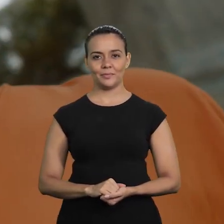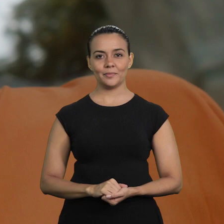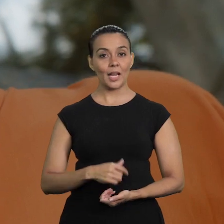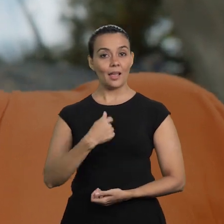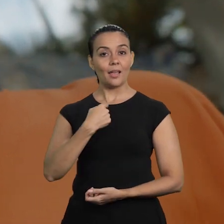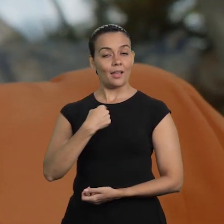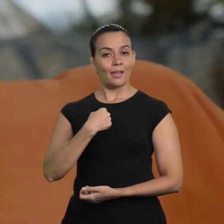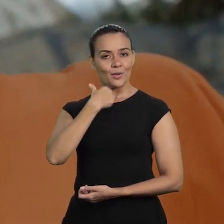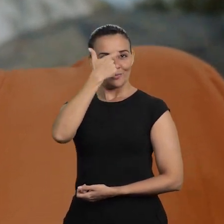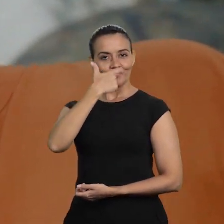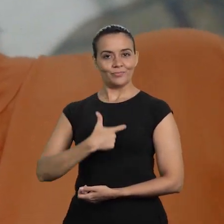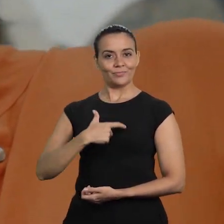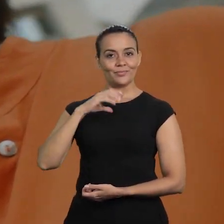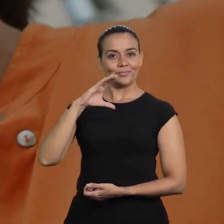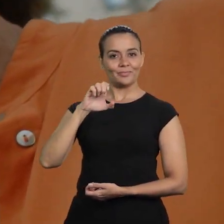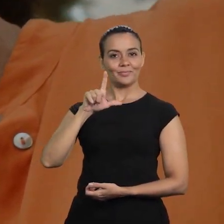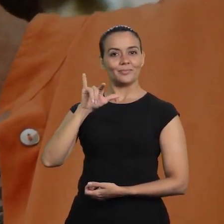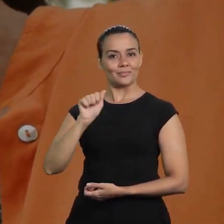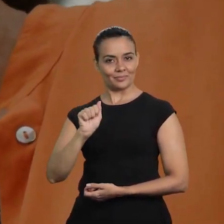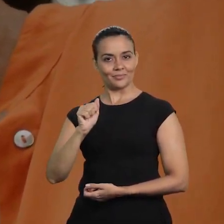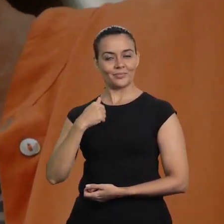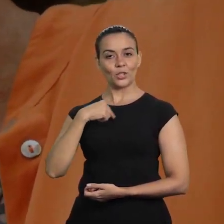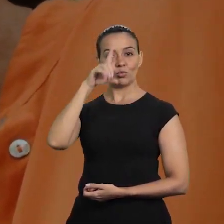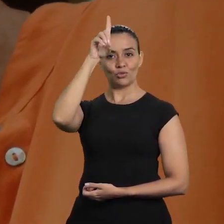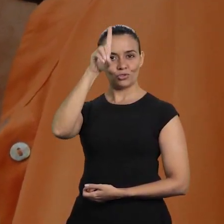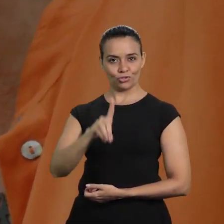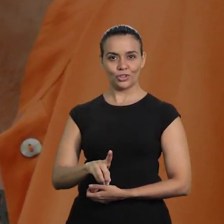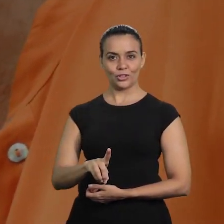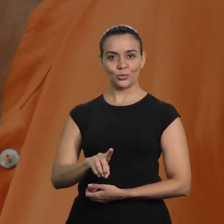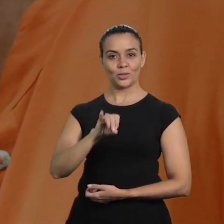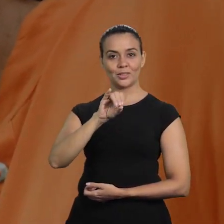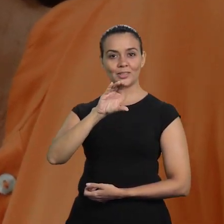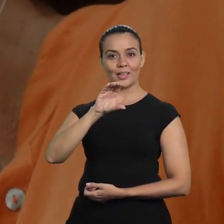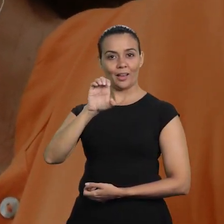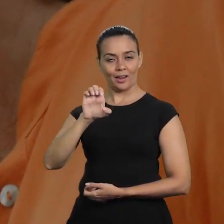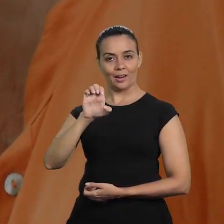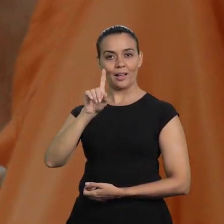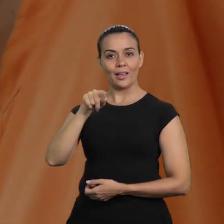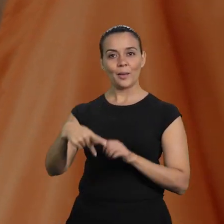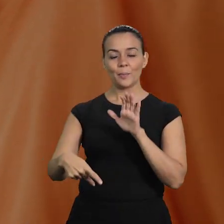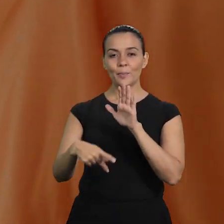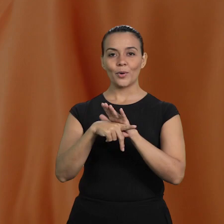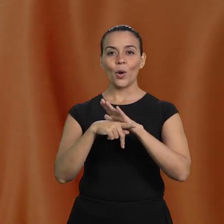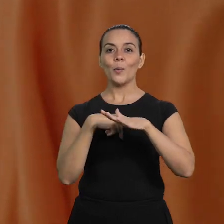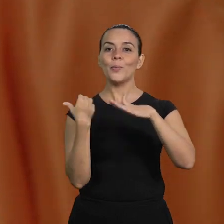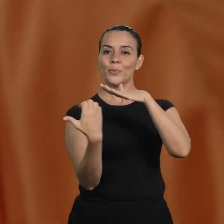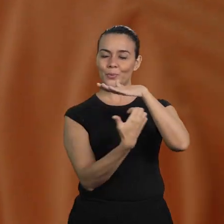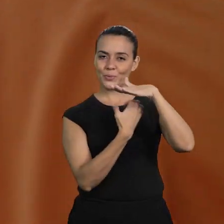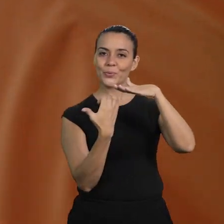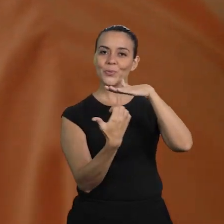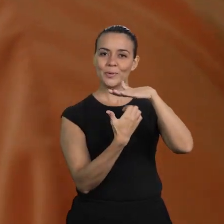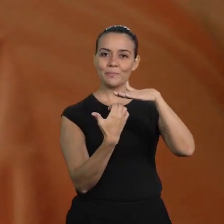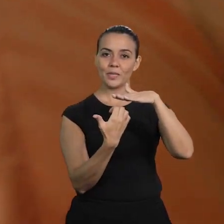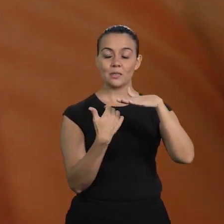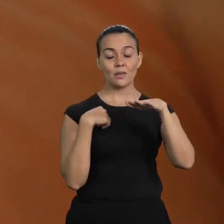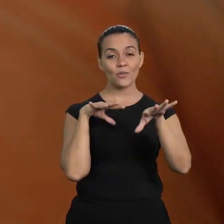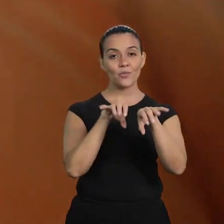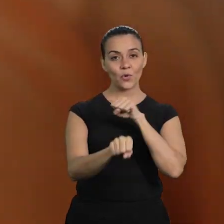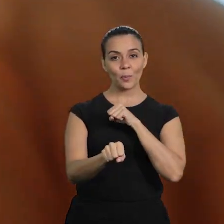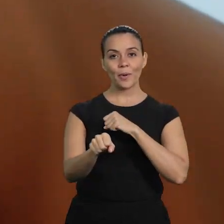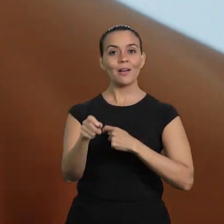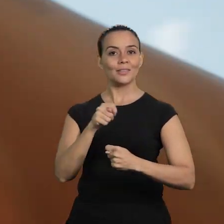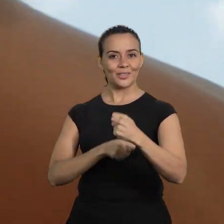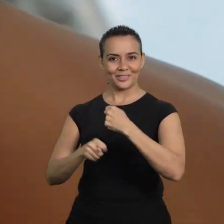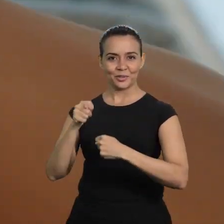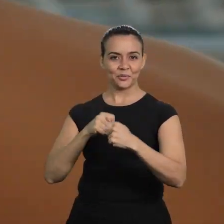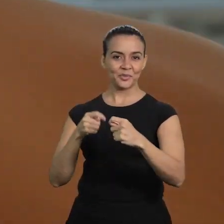Eu sou a Célia Cruz, sou diretora do ICE, que é o Instituto de Cidadania Empresarial. Eu sou economista, mas eu brinco